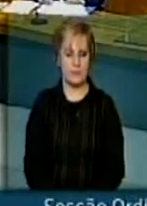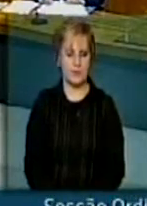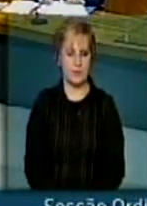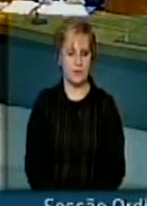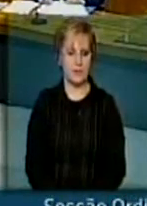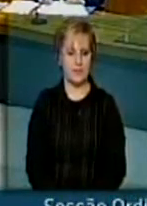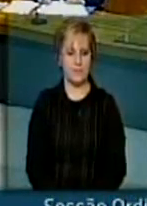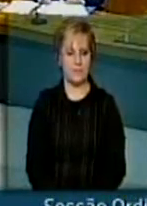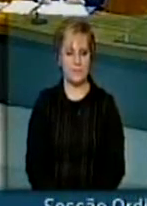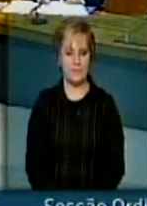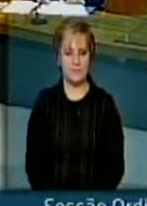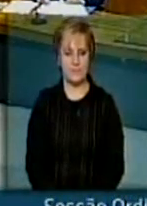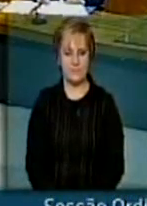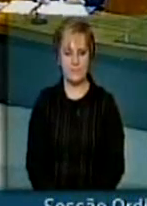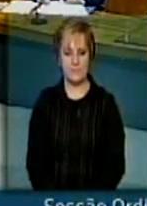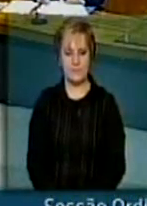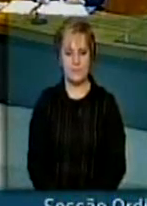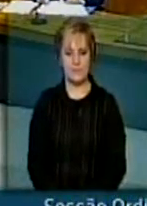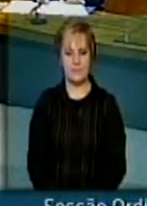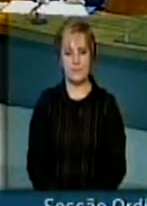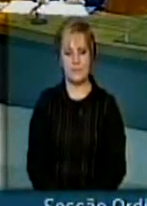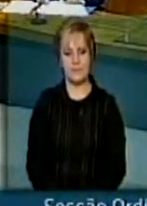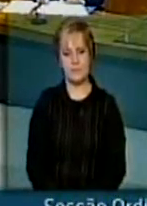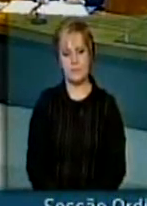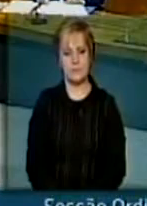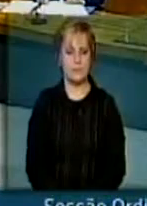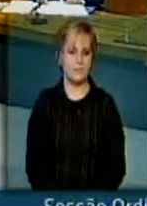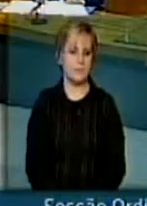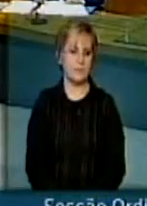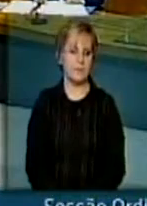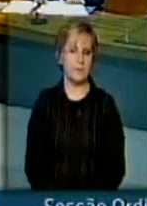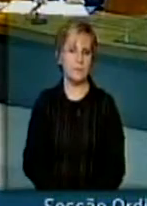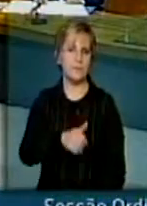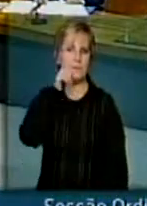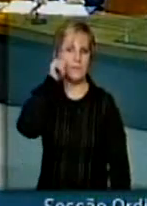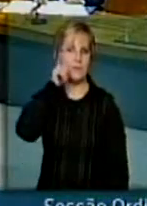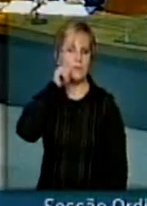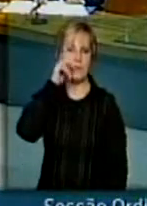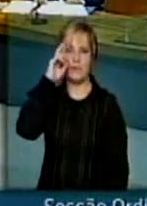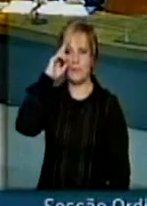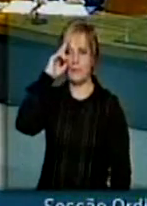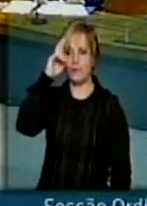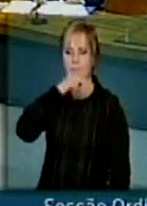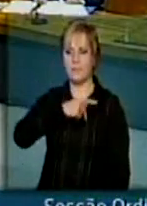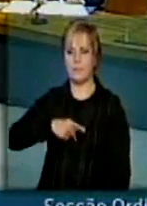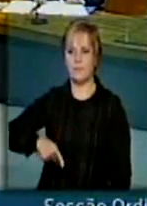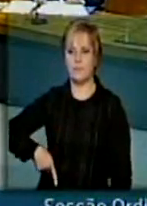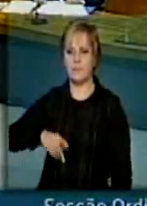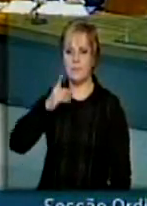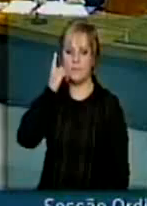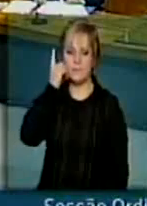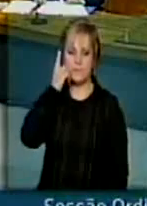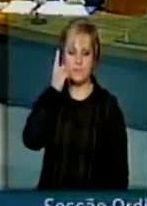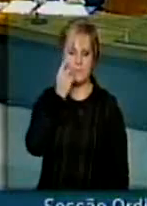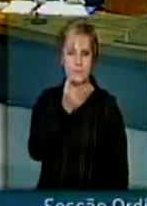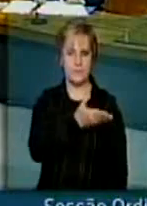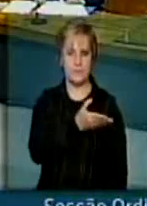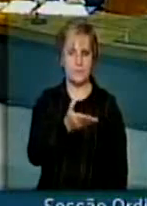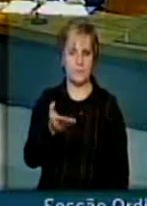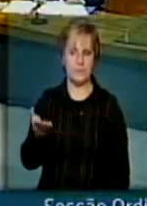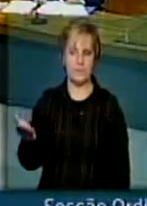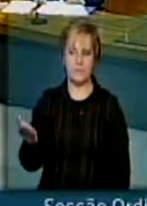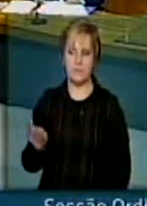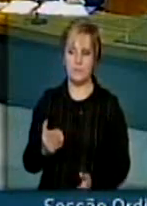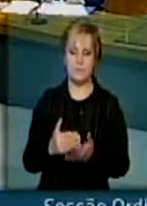Qual é a pauta? Você quer sempre perguntar qual é a pauta da Senhora presidente, senhores deputados, senhoras